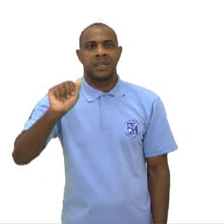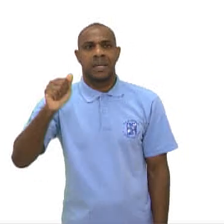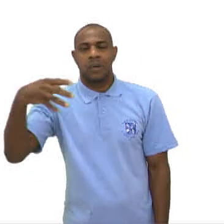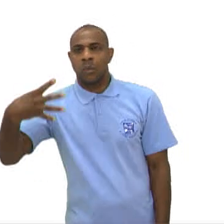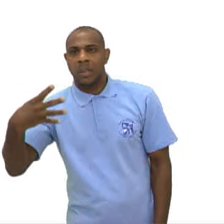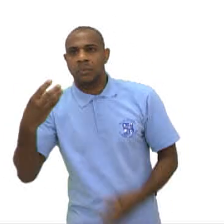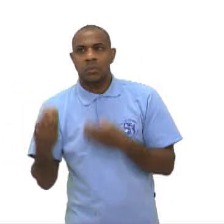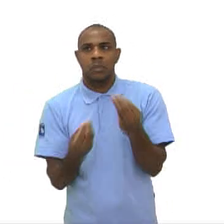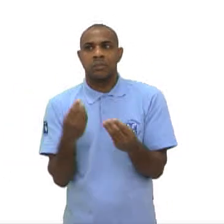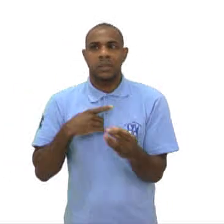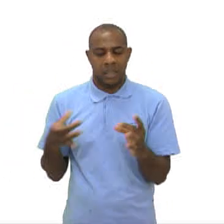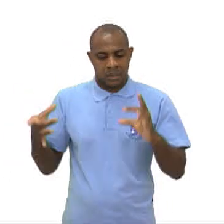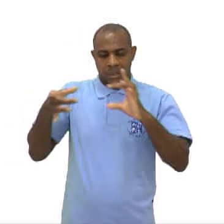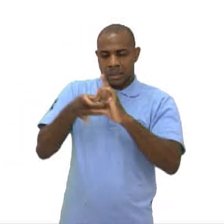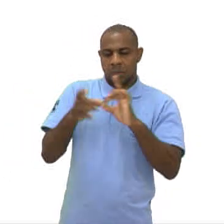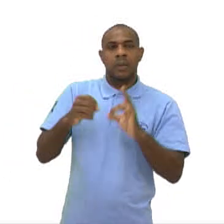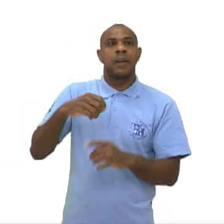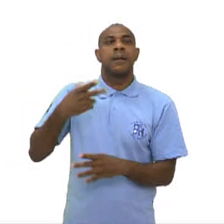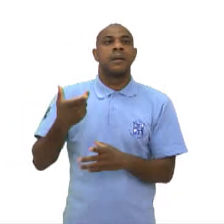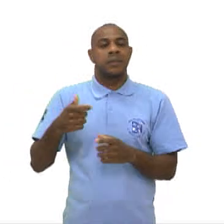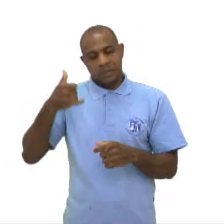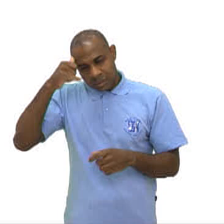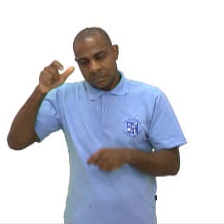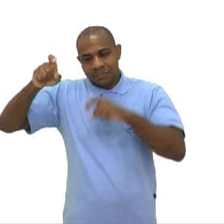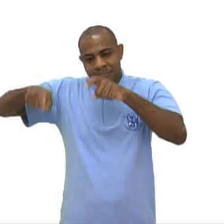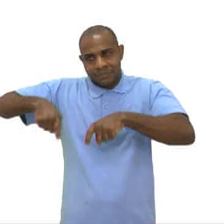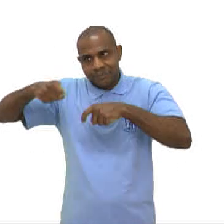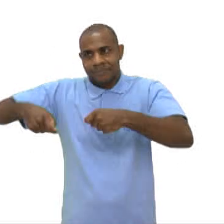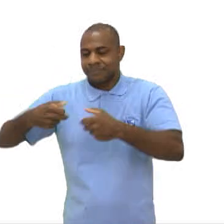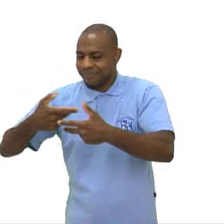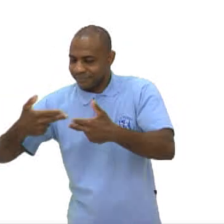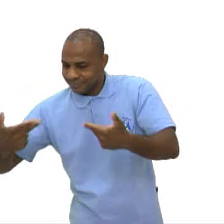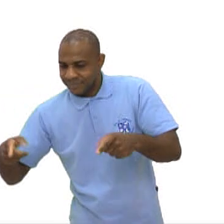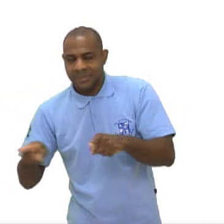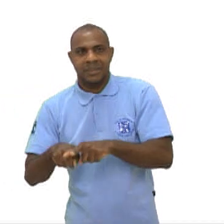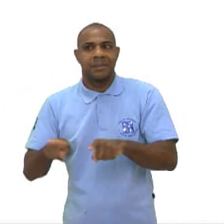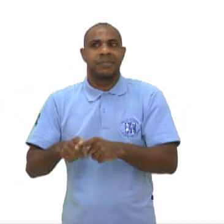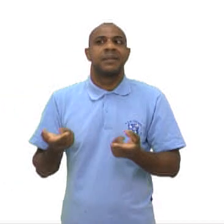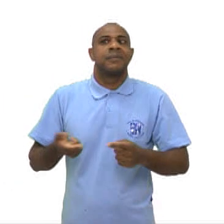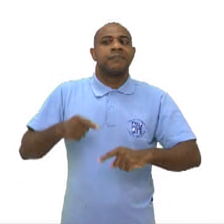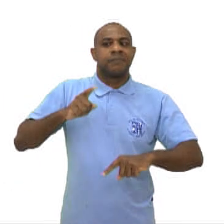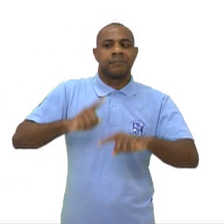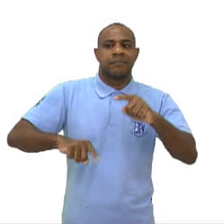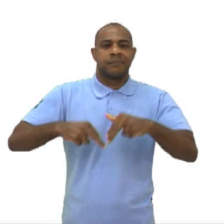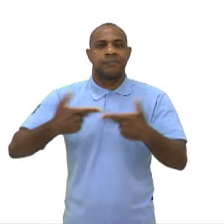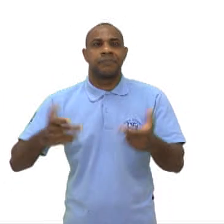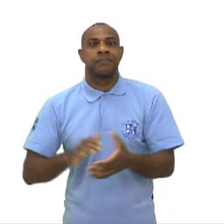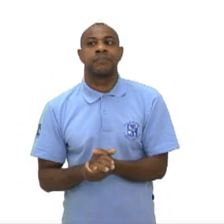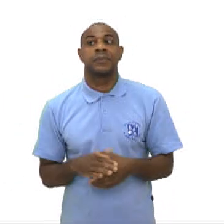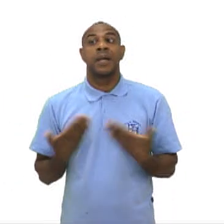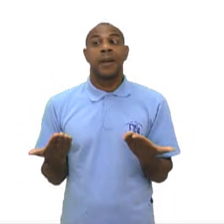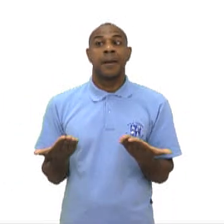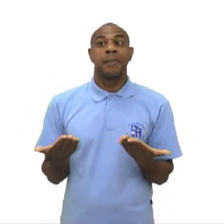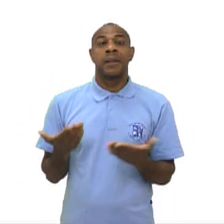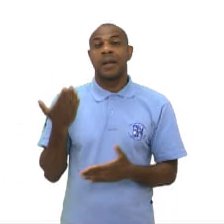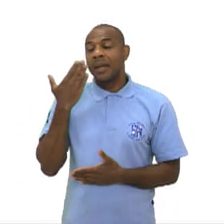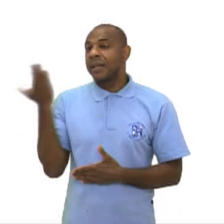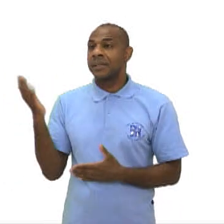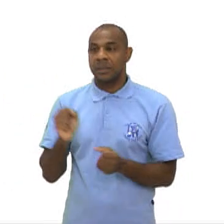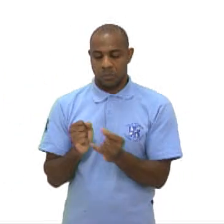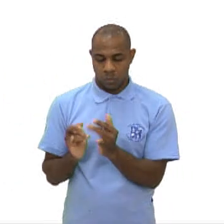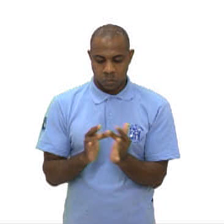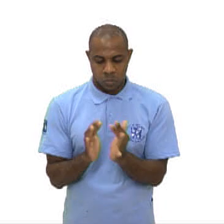estufa, está associada à pecuária e à degradação de matéria orgânica em aterros sanitários. Apesar disso, esses gases